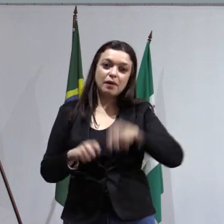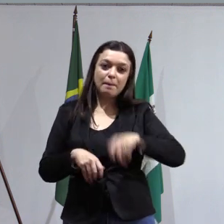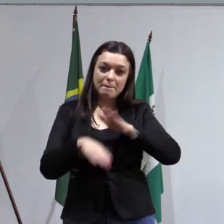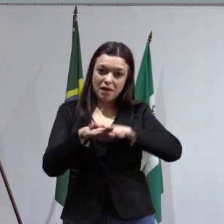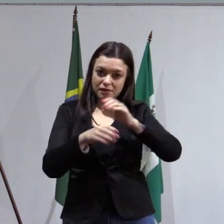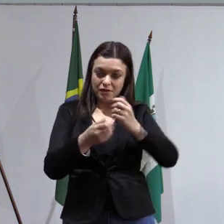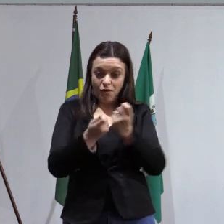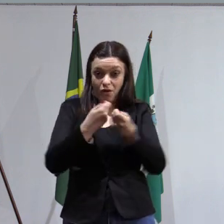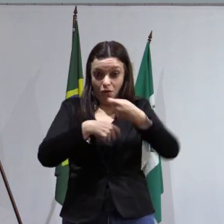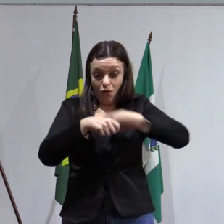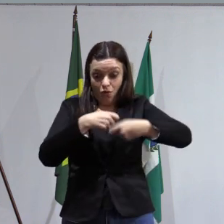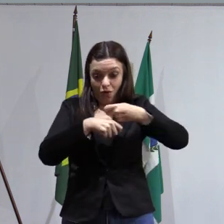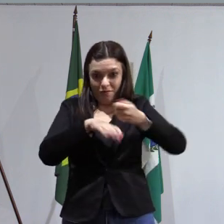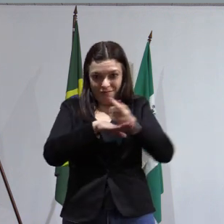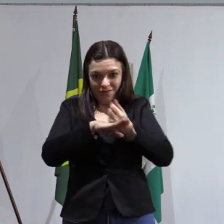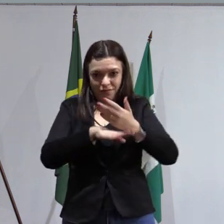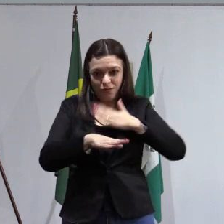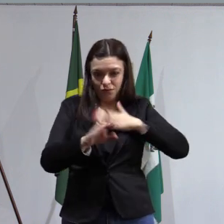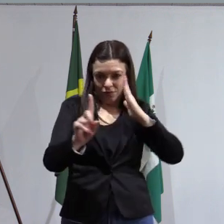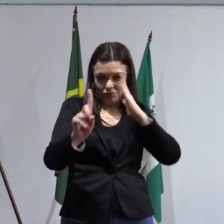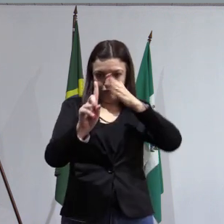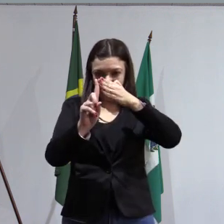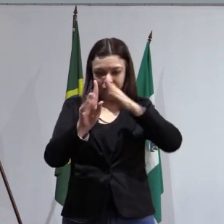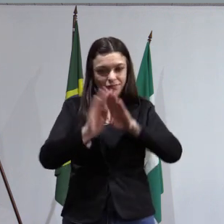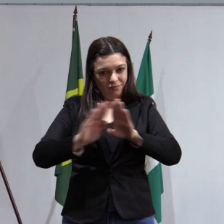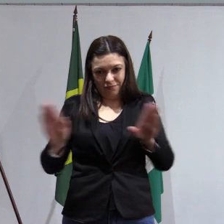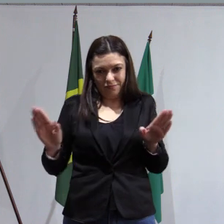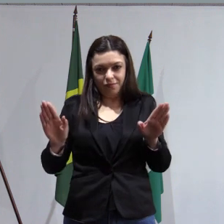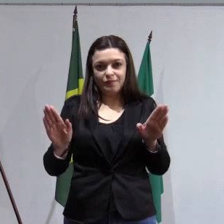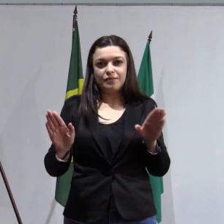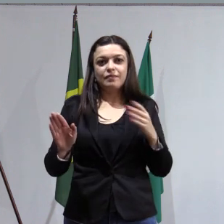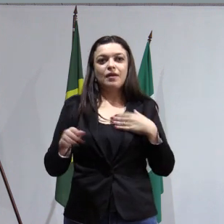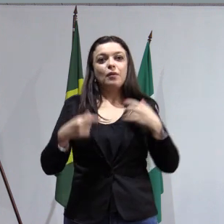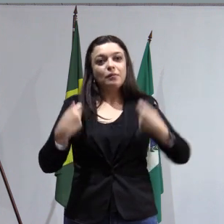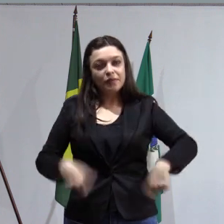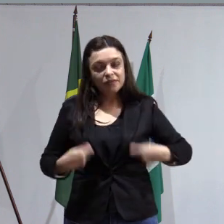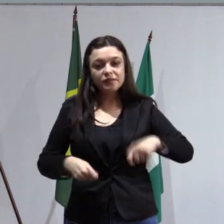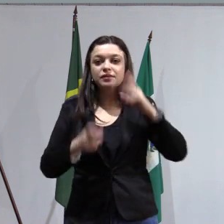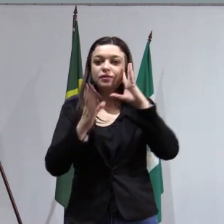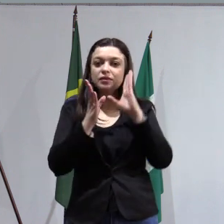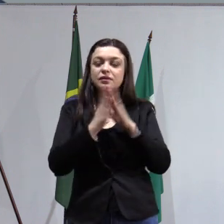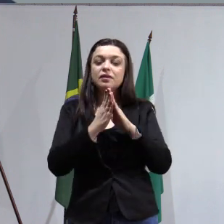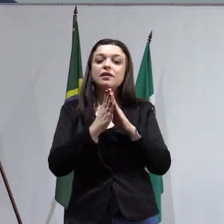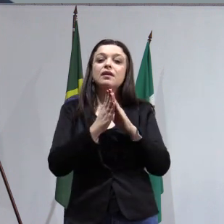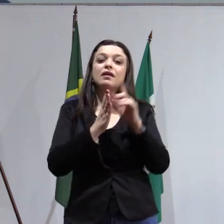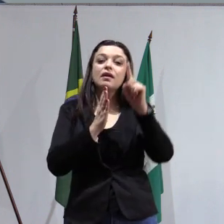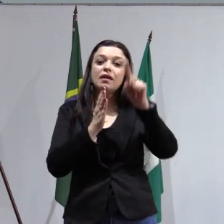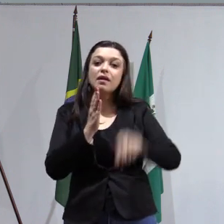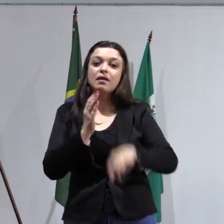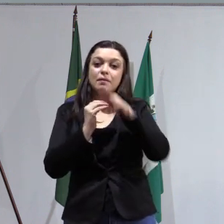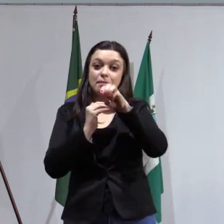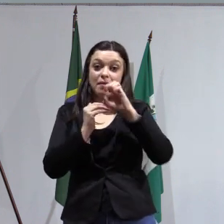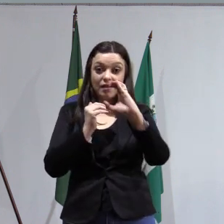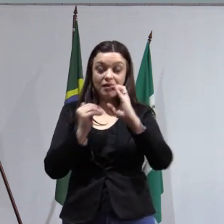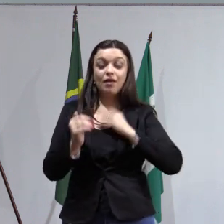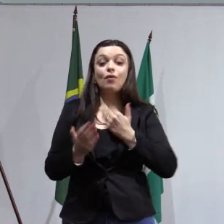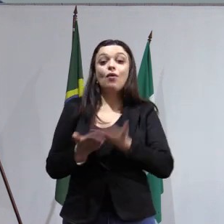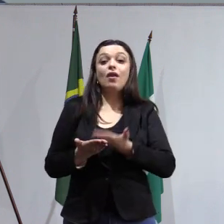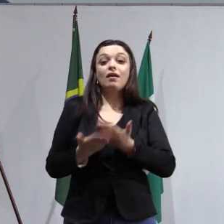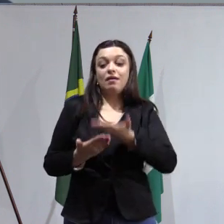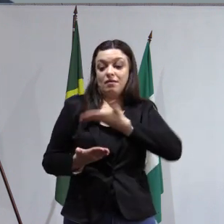de economista, né? Eu tenho que dividir com vocês que eu fui colega de graduação do ministro da Educação.